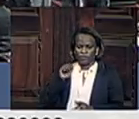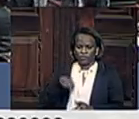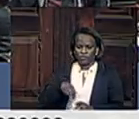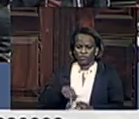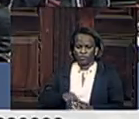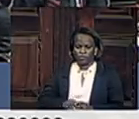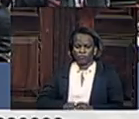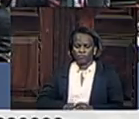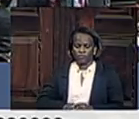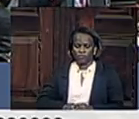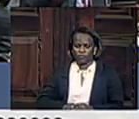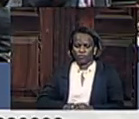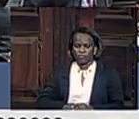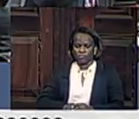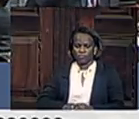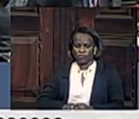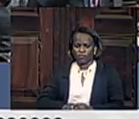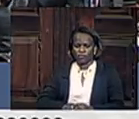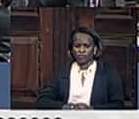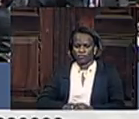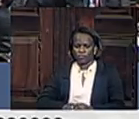Deputado Zeidan.